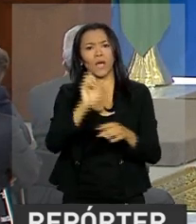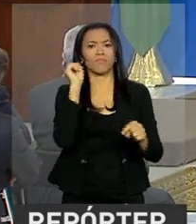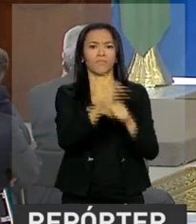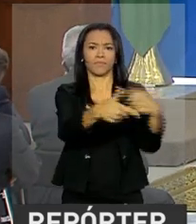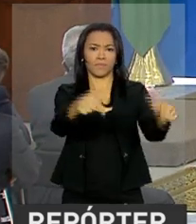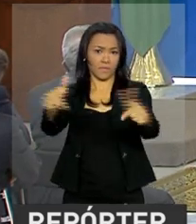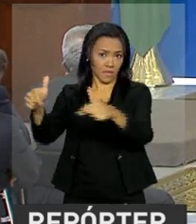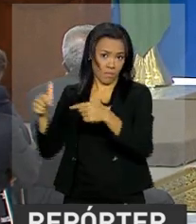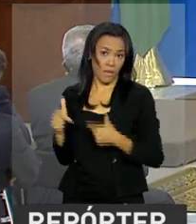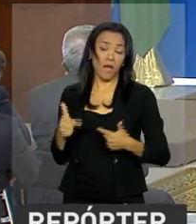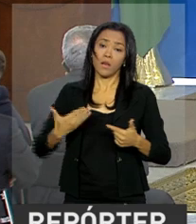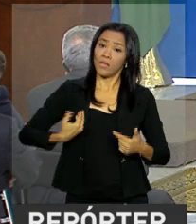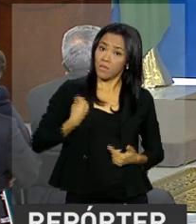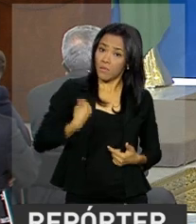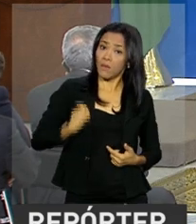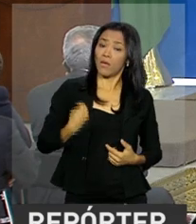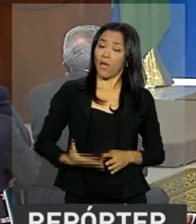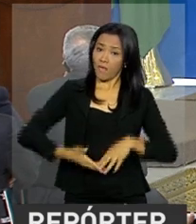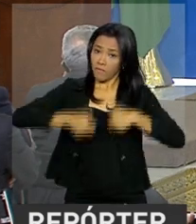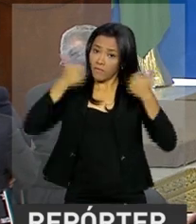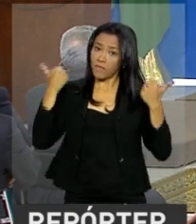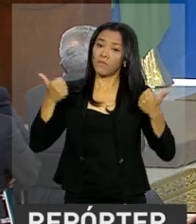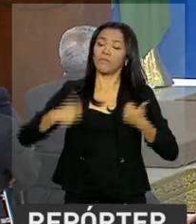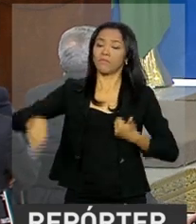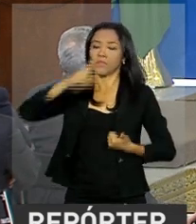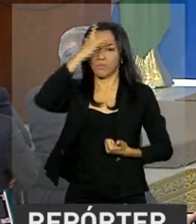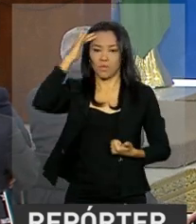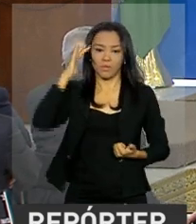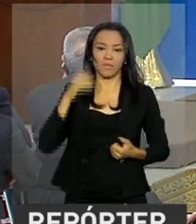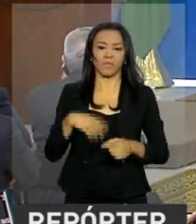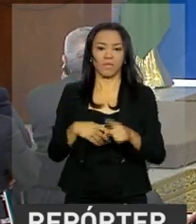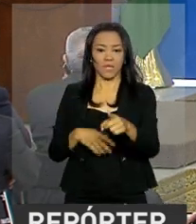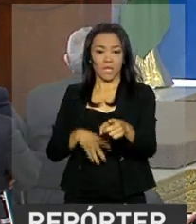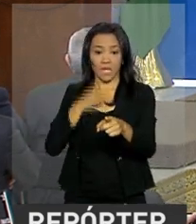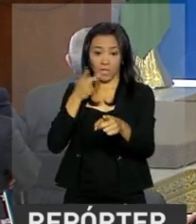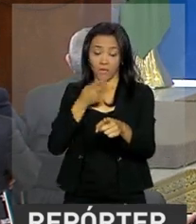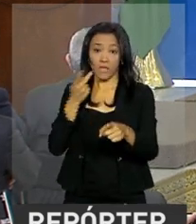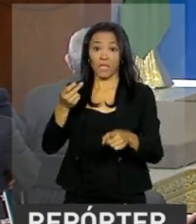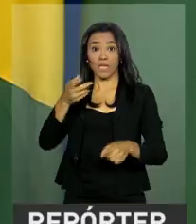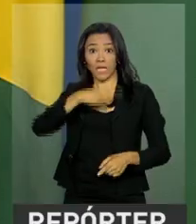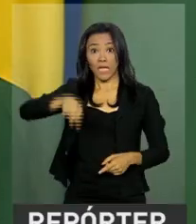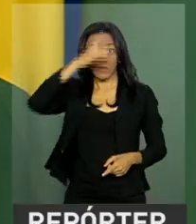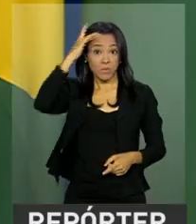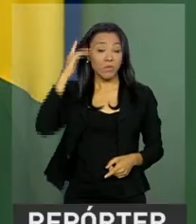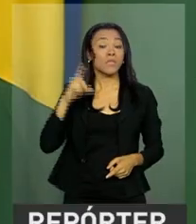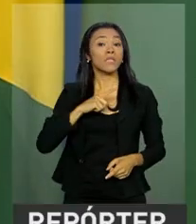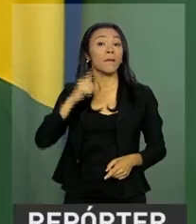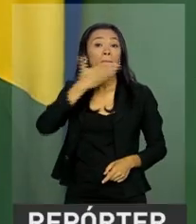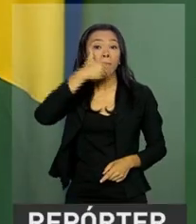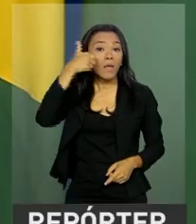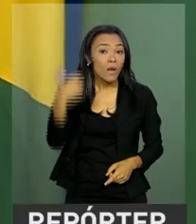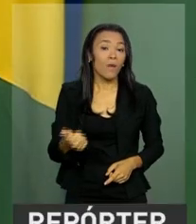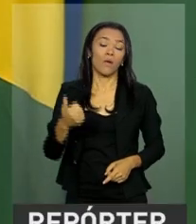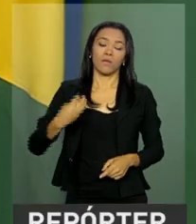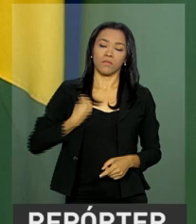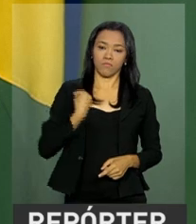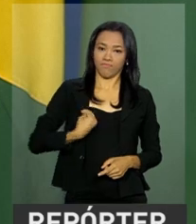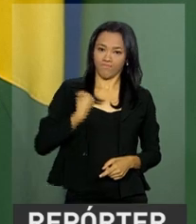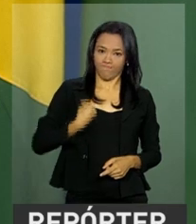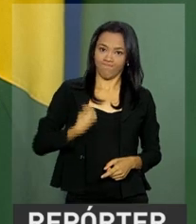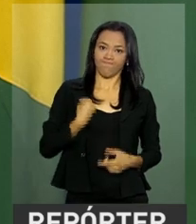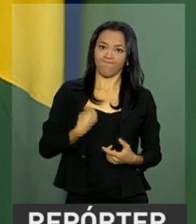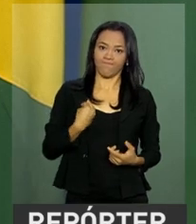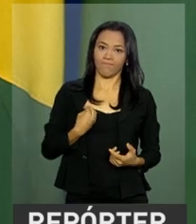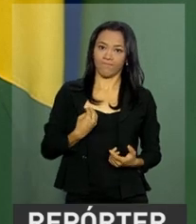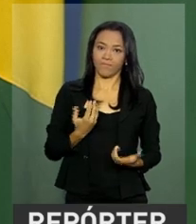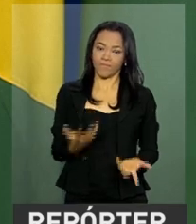as condições de vida da população. A fazer com que a pessoa tenha melhores e mais dignas condições de vida, não é?